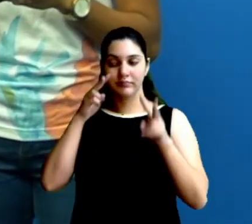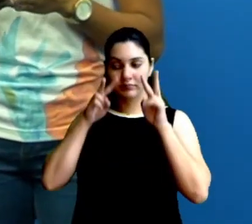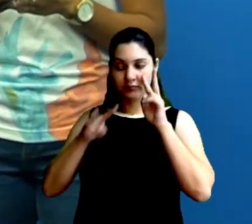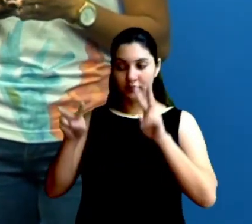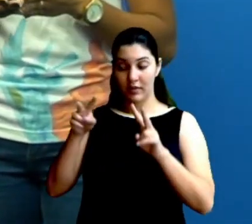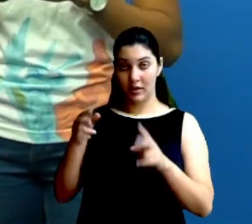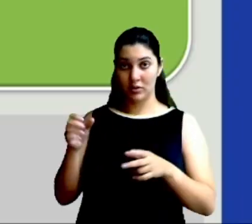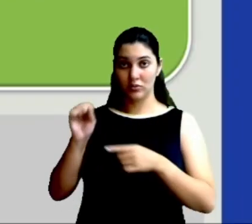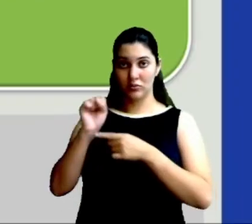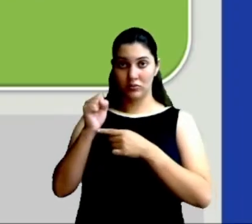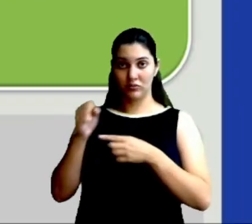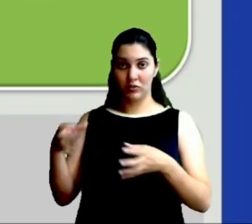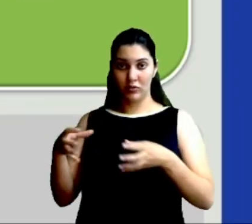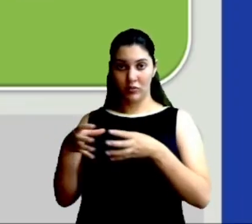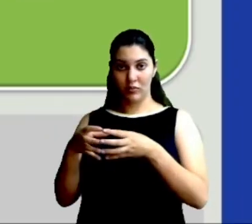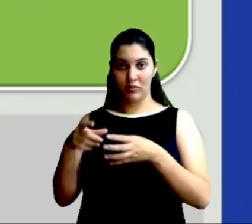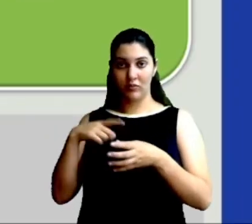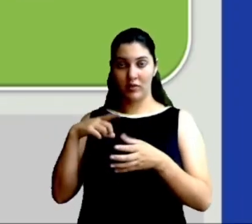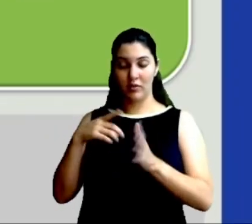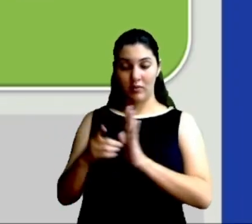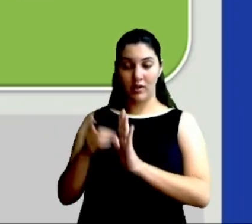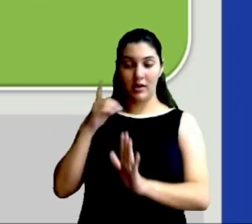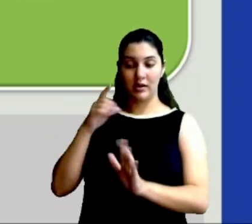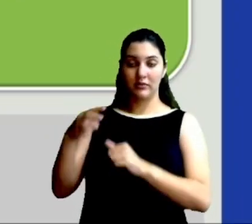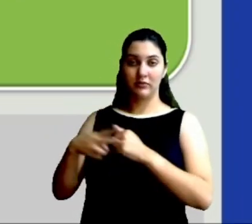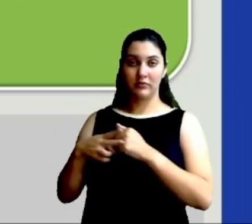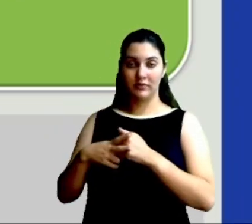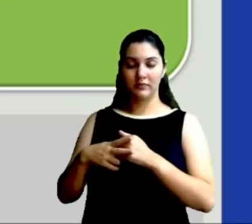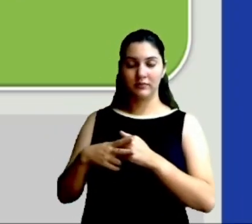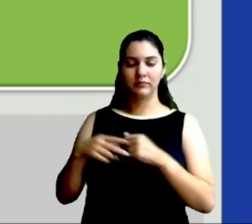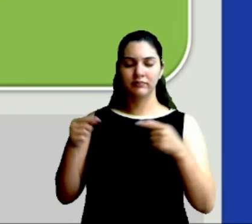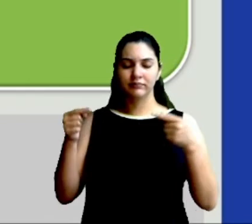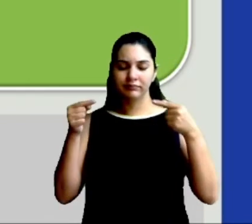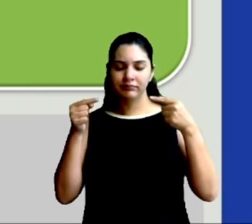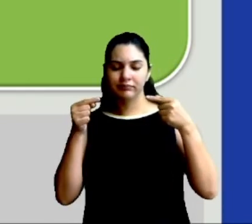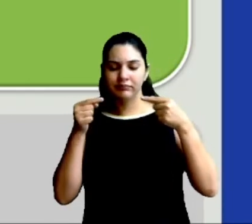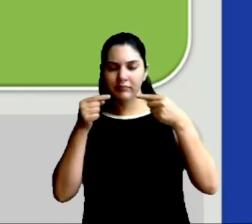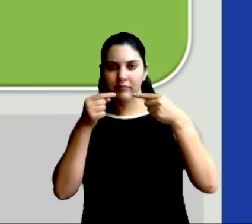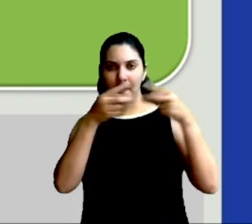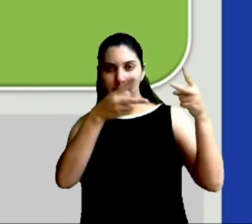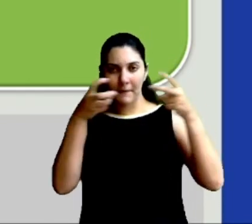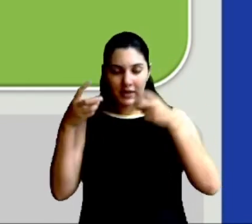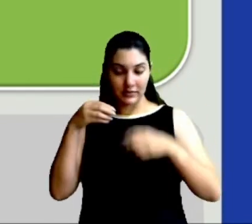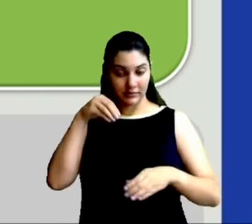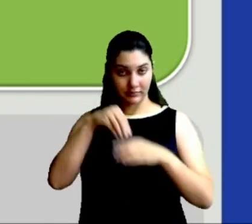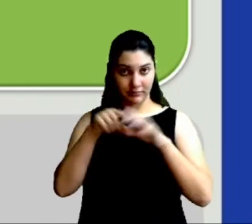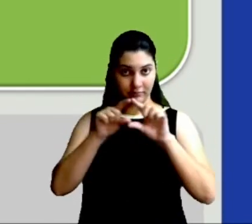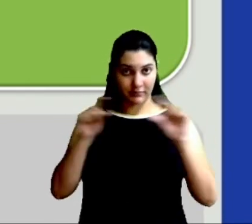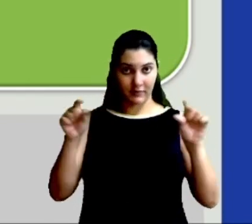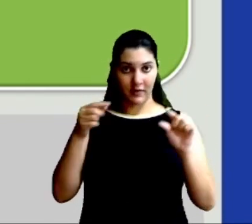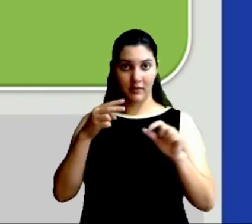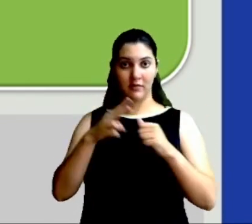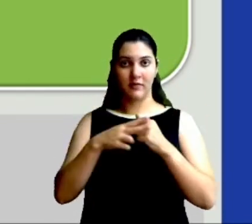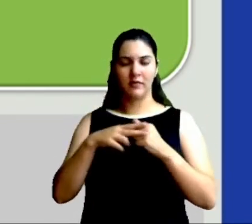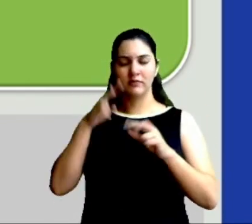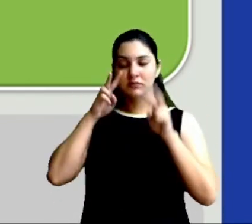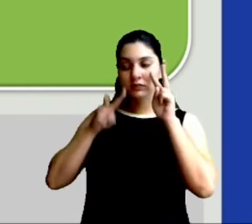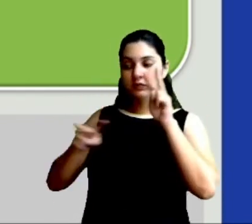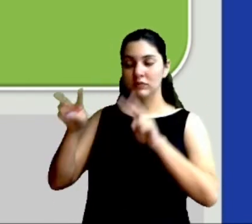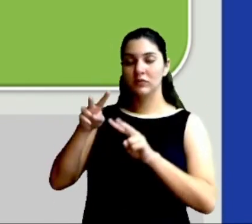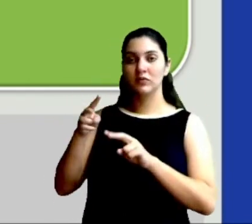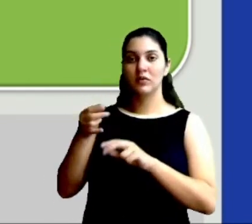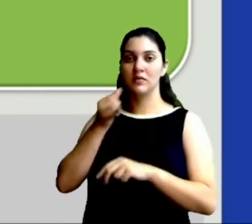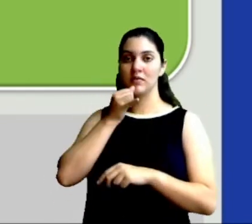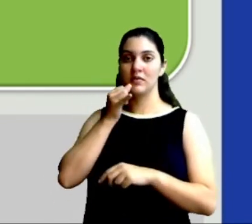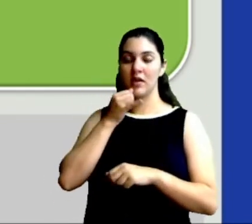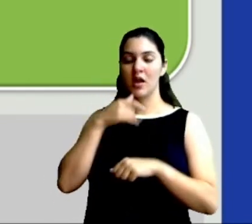Sujeito composto antes do verbo. Então, você vai identificar dentro da tua frase o teu verbo. Então, olha logo o exemplo.